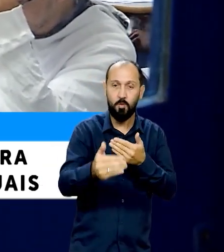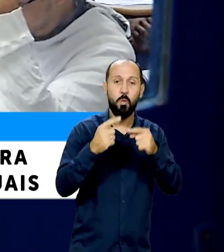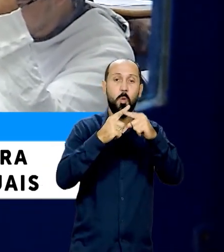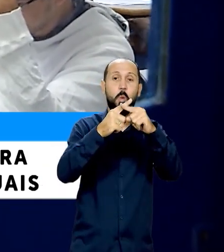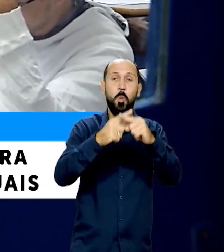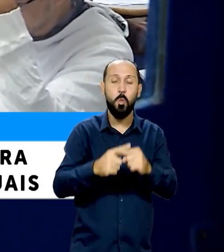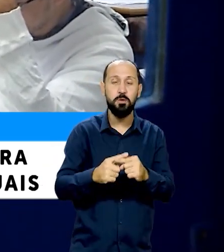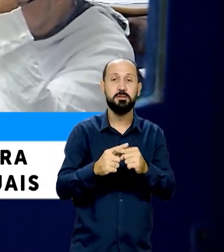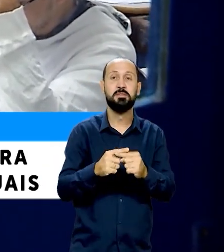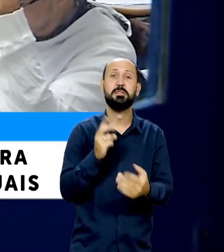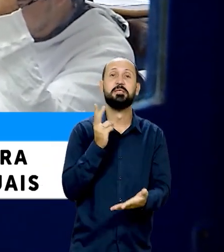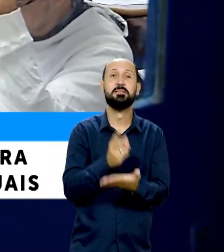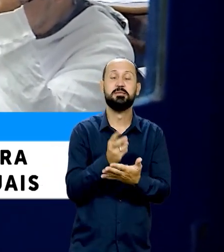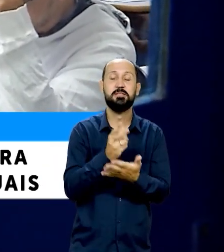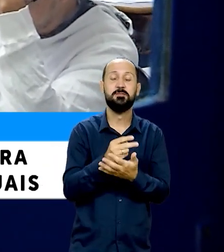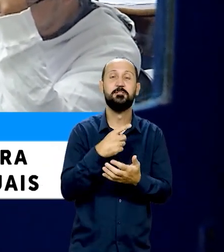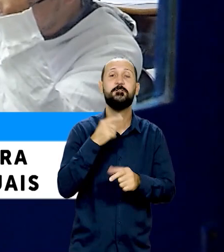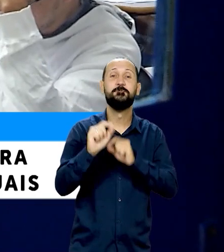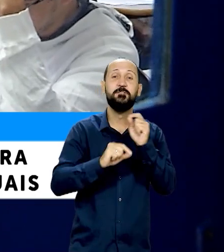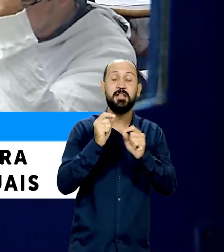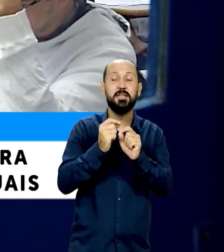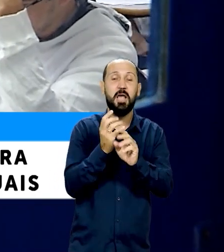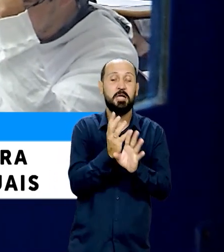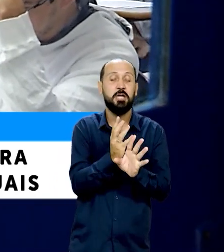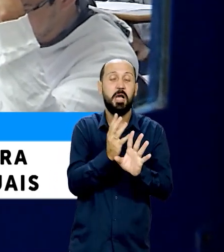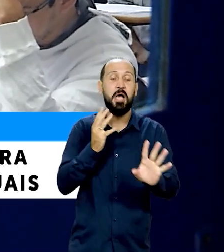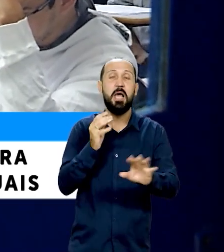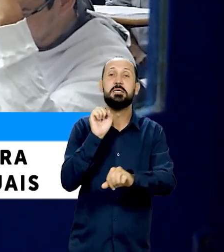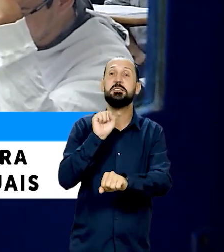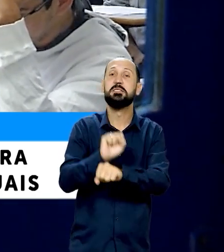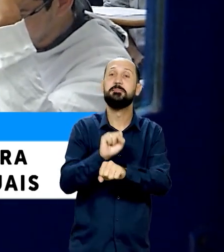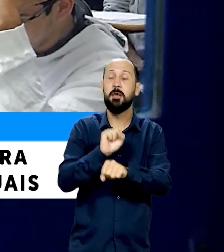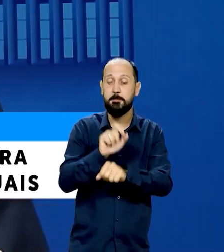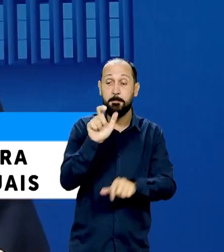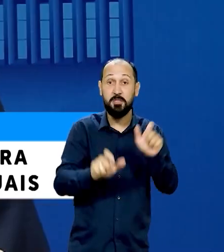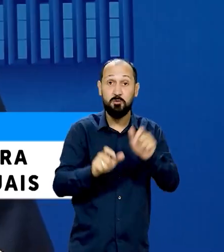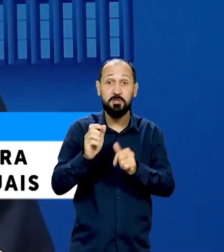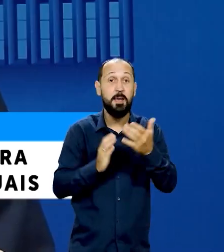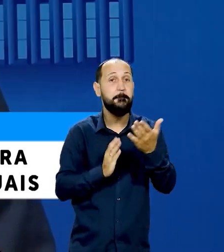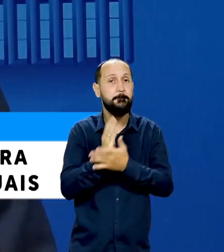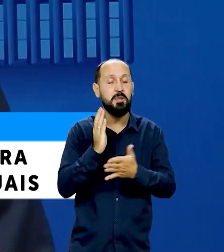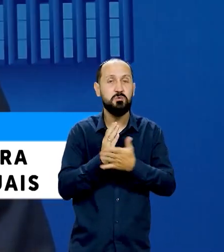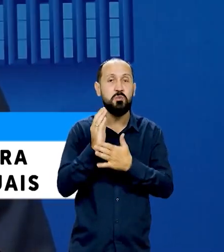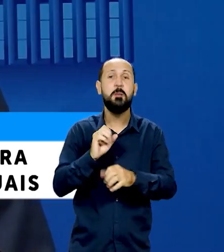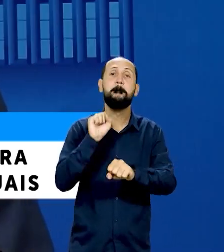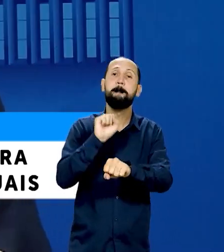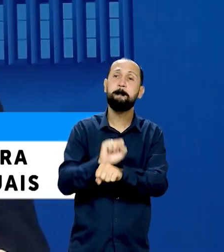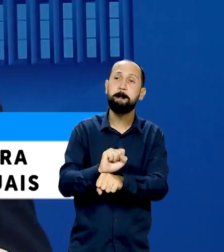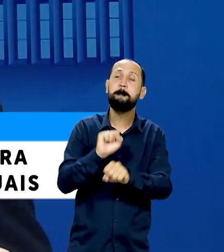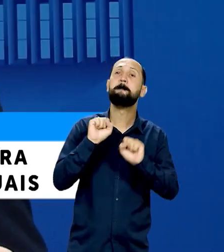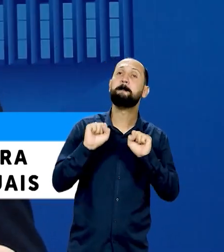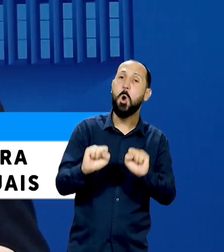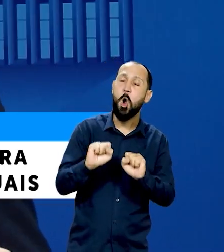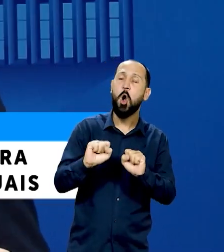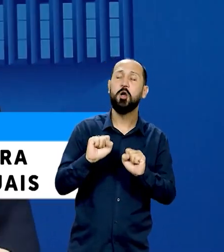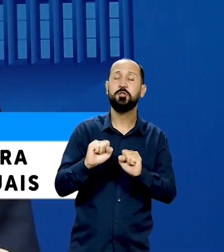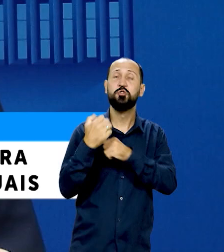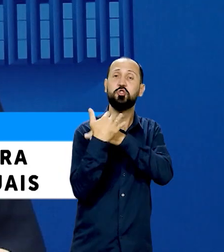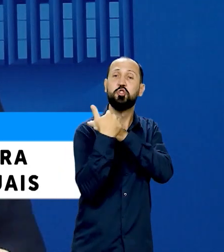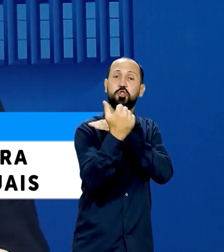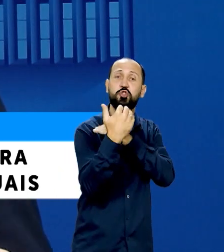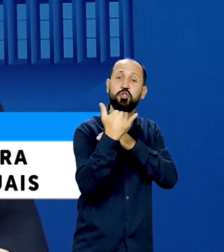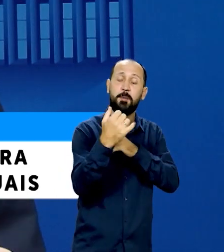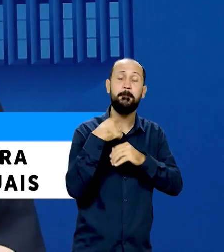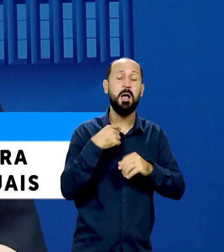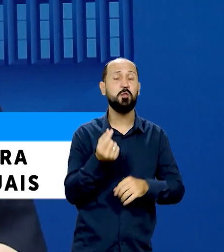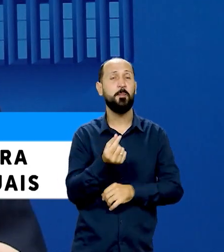os concursos vão ter essa reserva de candidatos aprovados que poderão ser